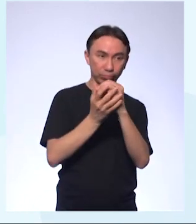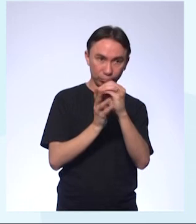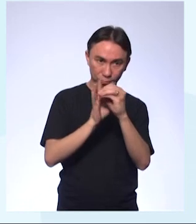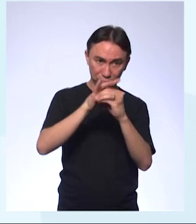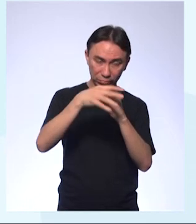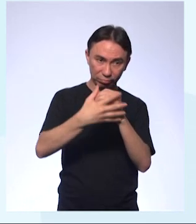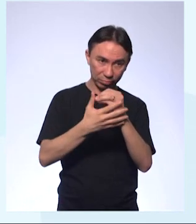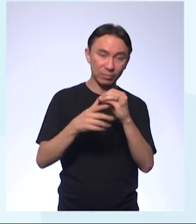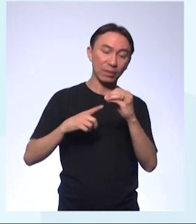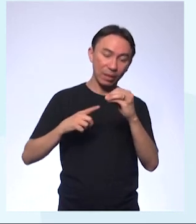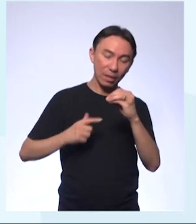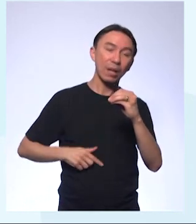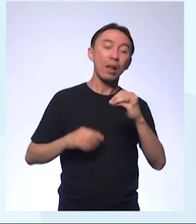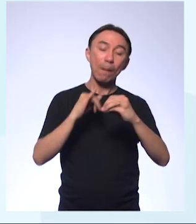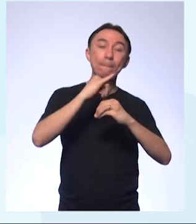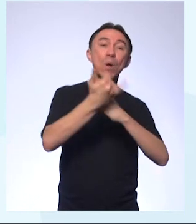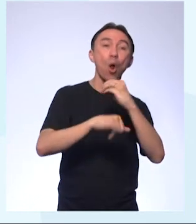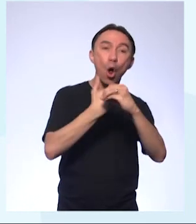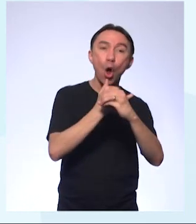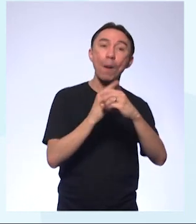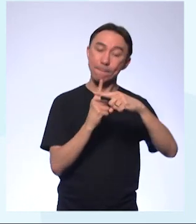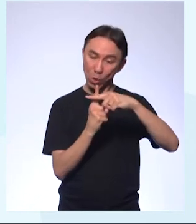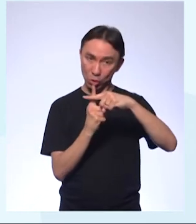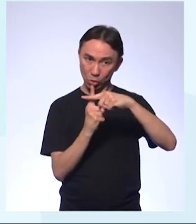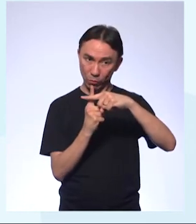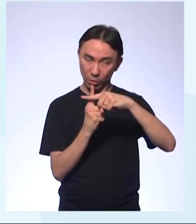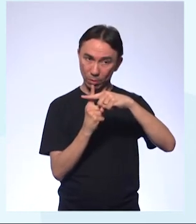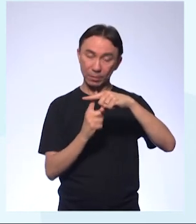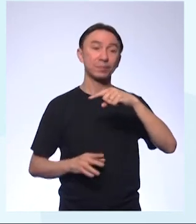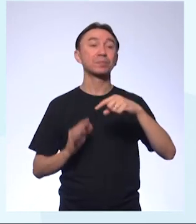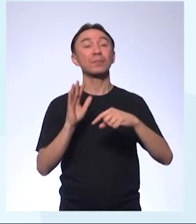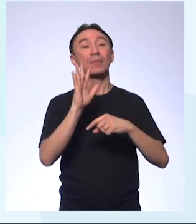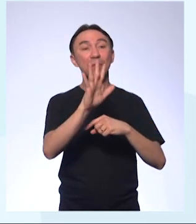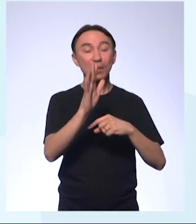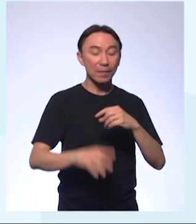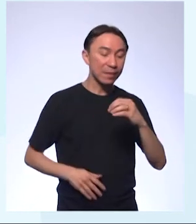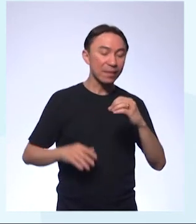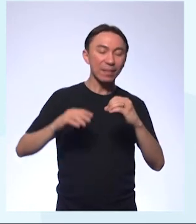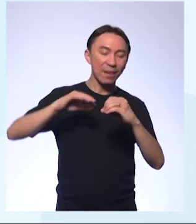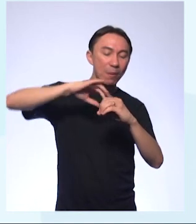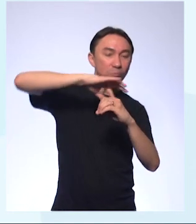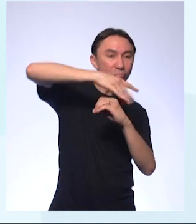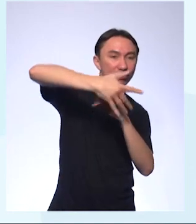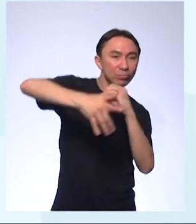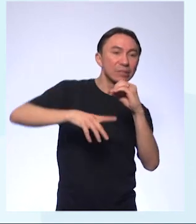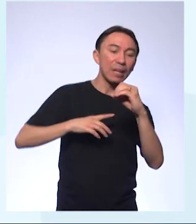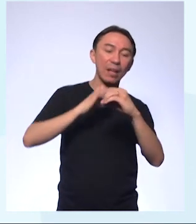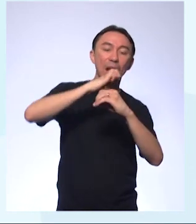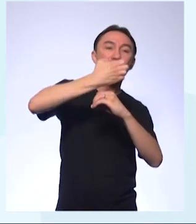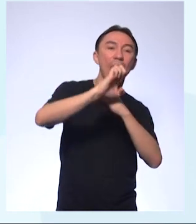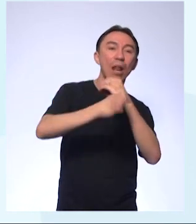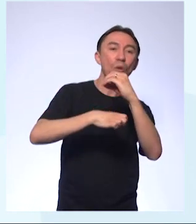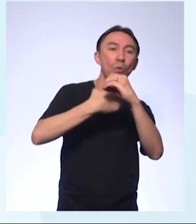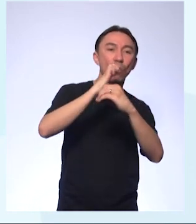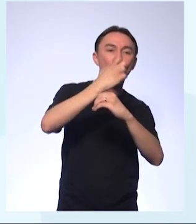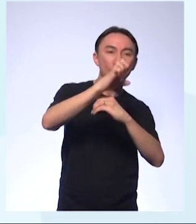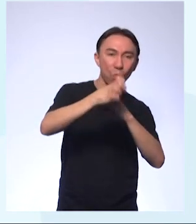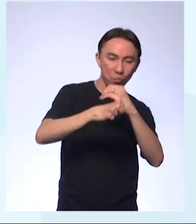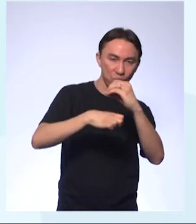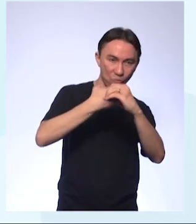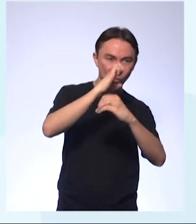Thomson encontrou. E a massa densa positiva. Então seria, como está aí no desenho do slide,